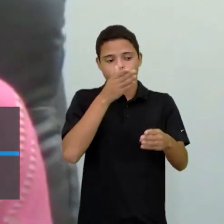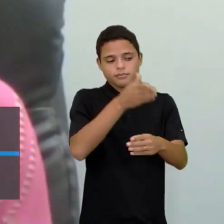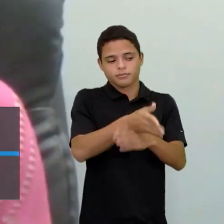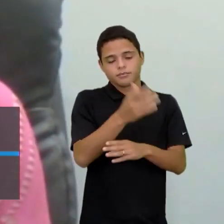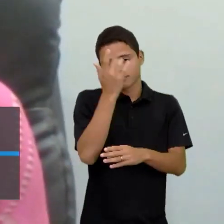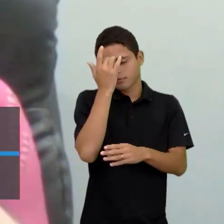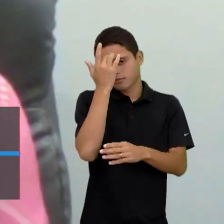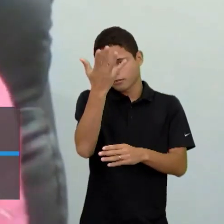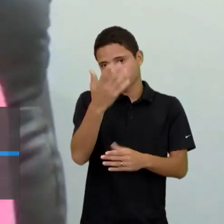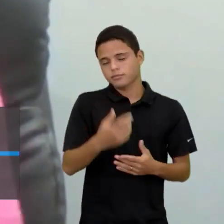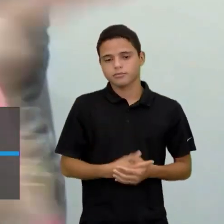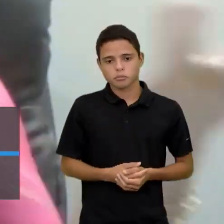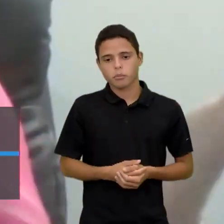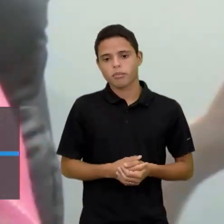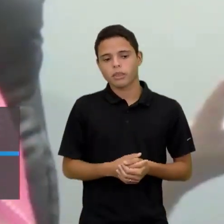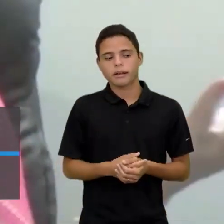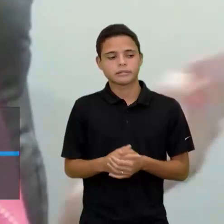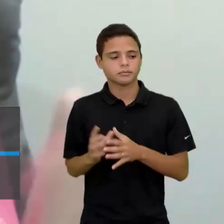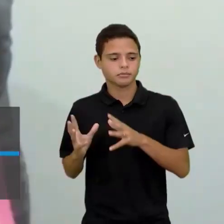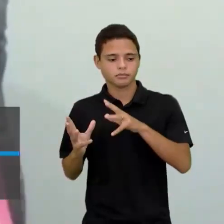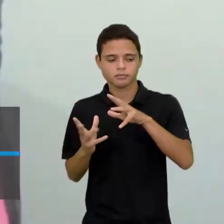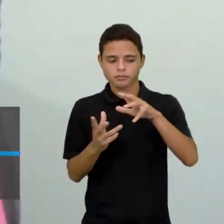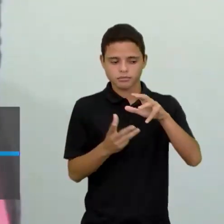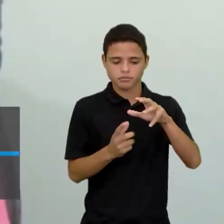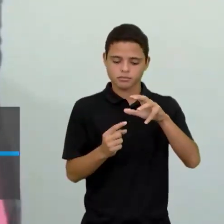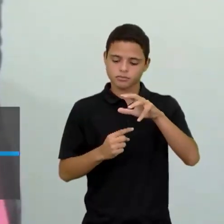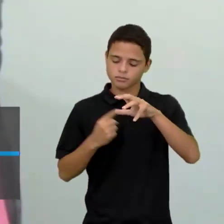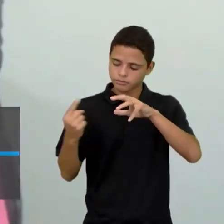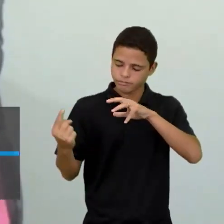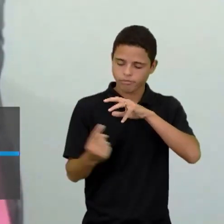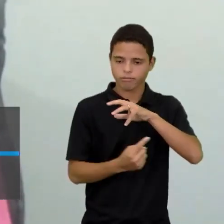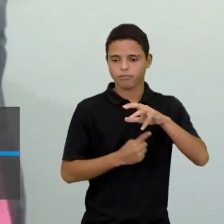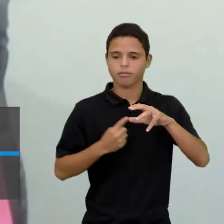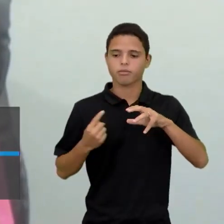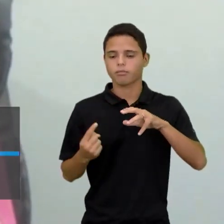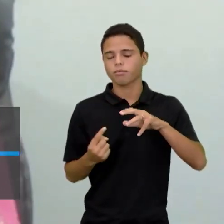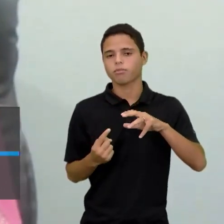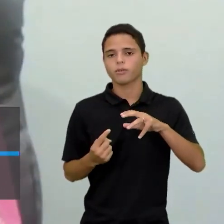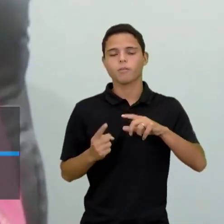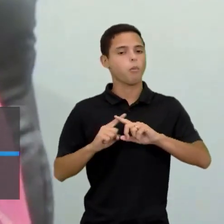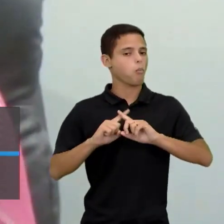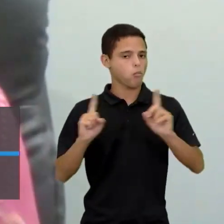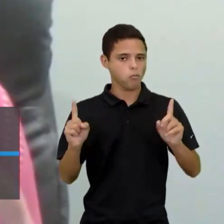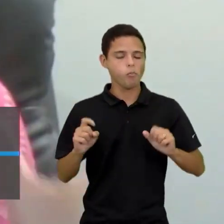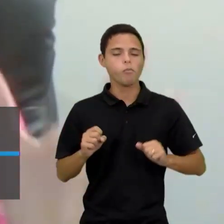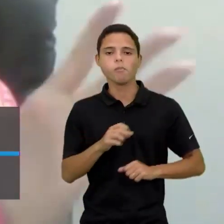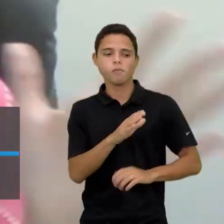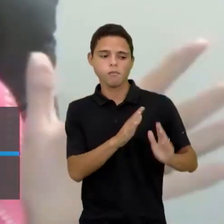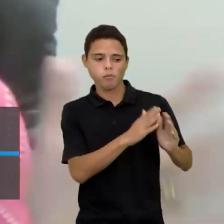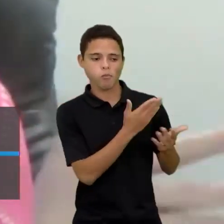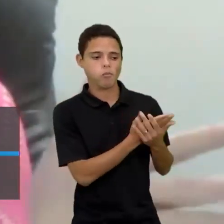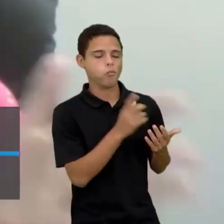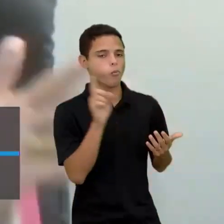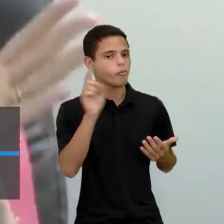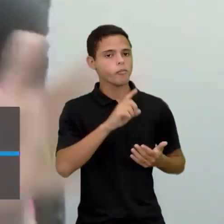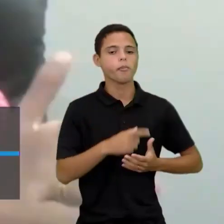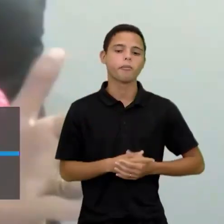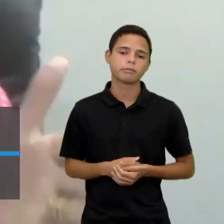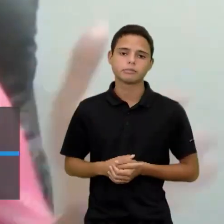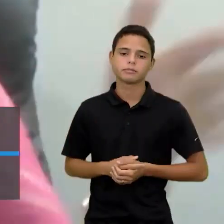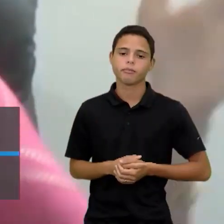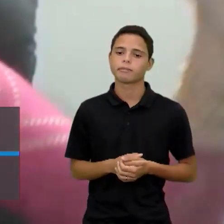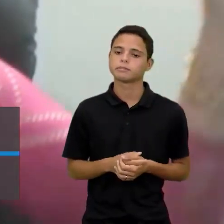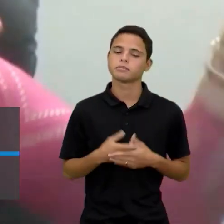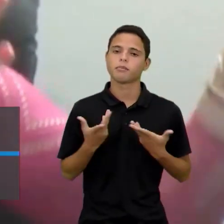facilidade ao mundo que a rodeia, né? Não só a escola, mas ao mundo que a rodeia. E agora eu falei para vocês, falei um